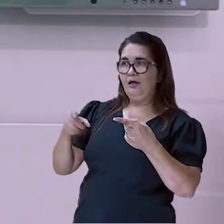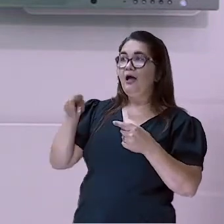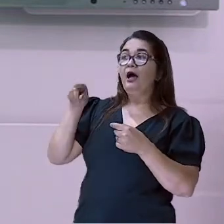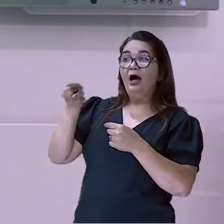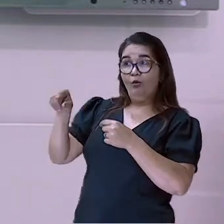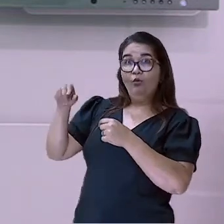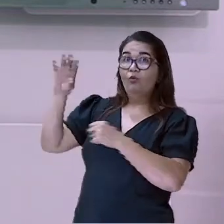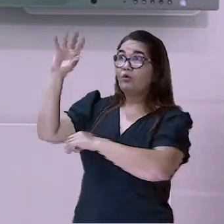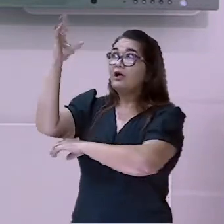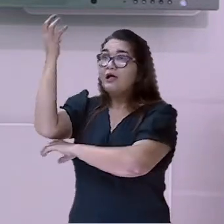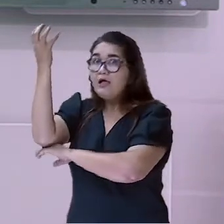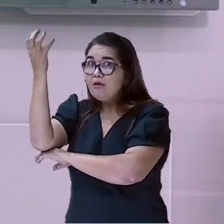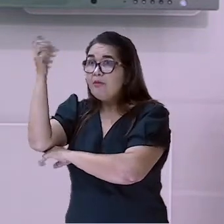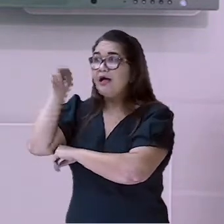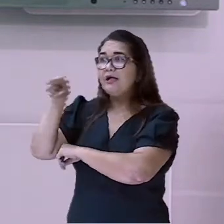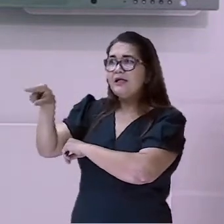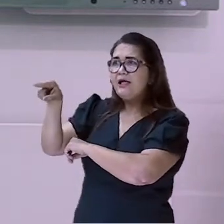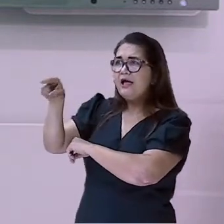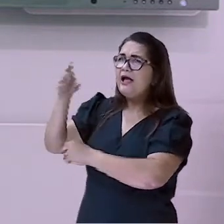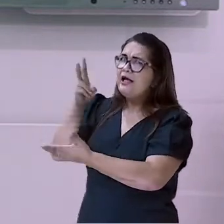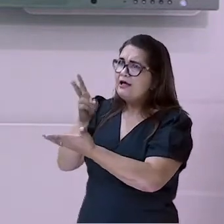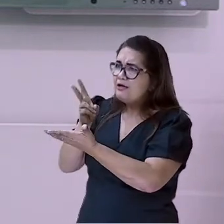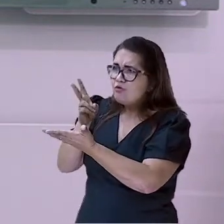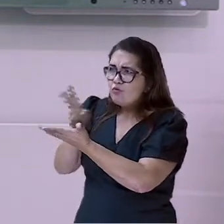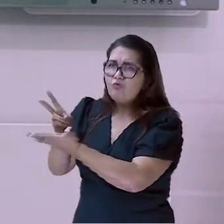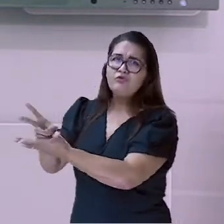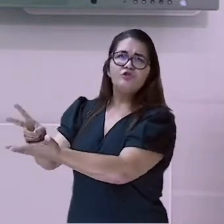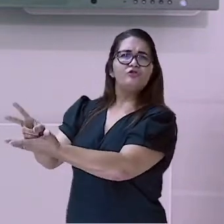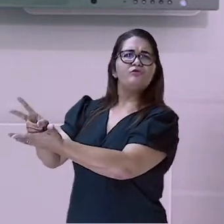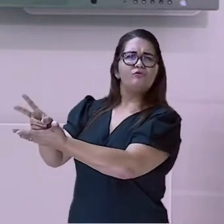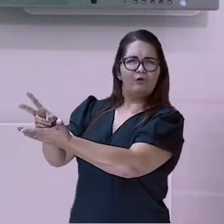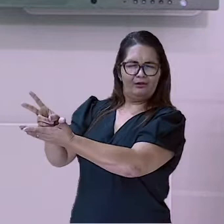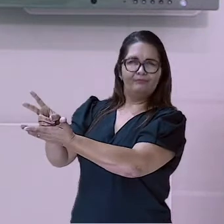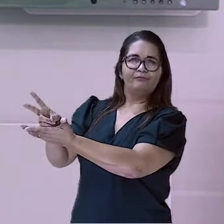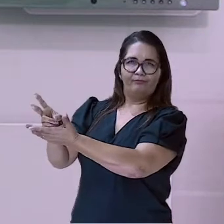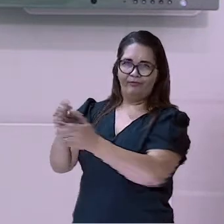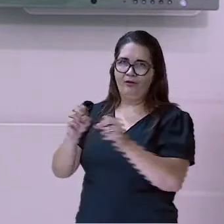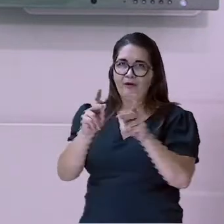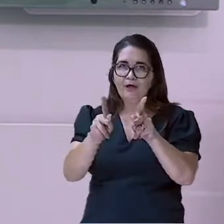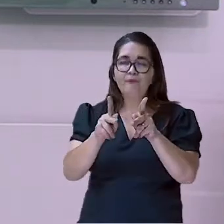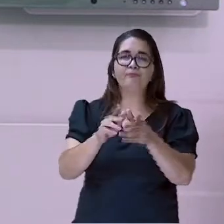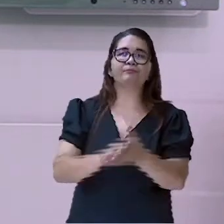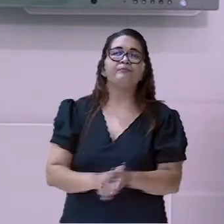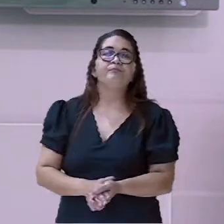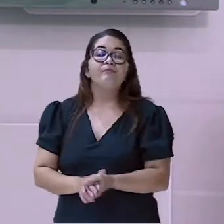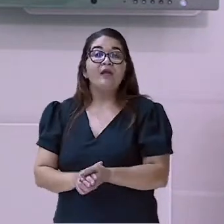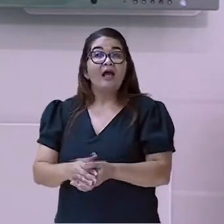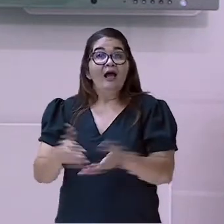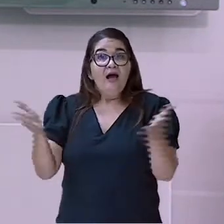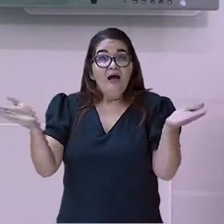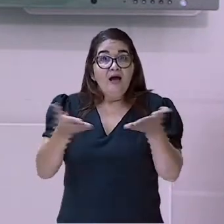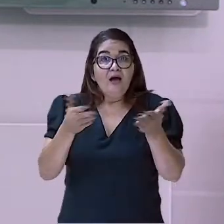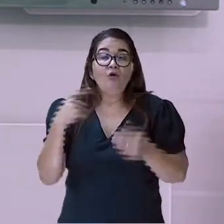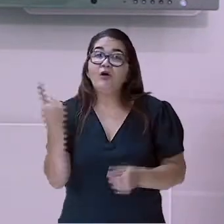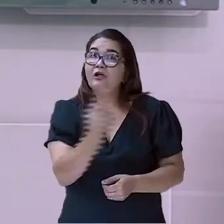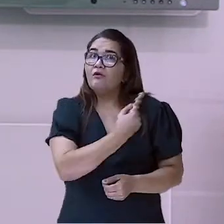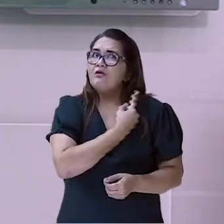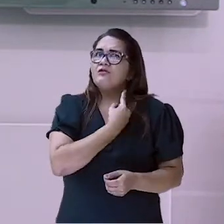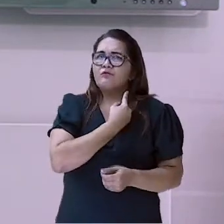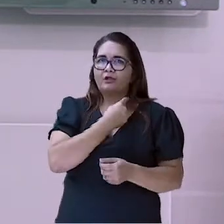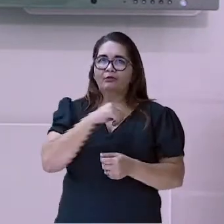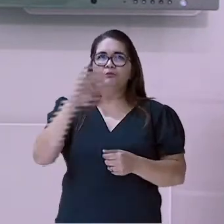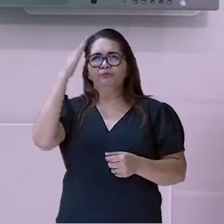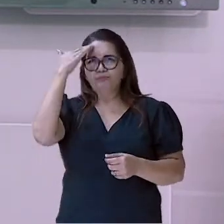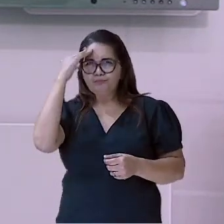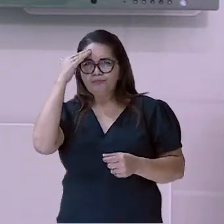tempo estável. Então é isso que a gente tem de diferente, clima-tempo. E agora a gente vai falar dos tipos de vegetação. Então